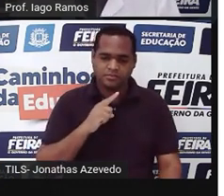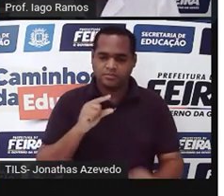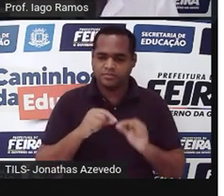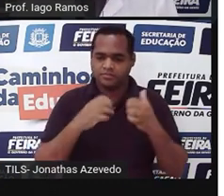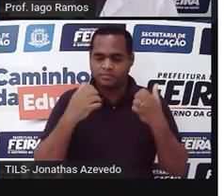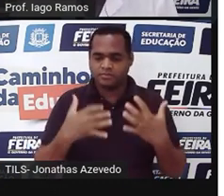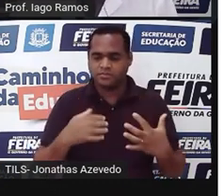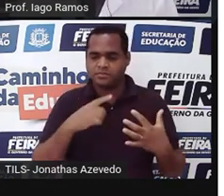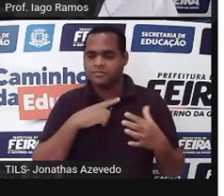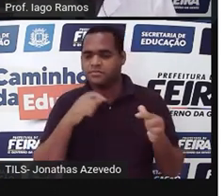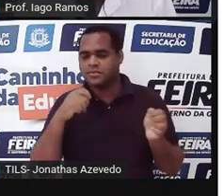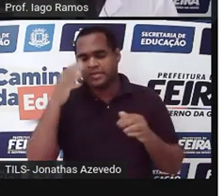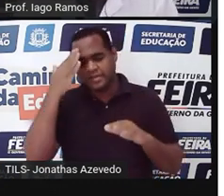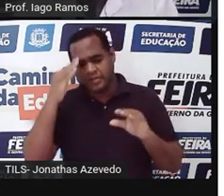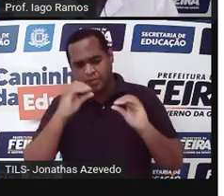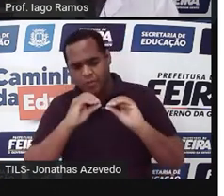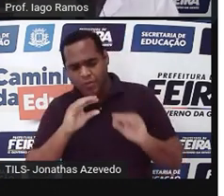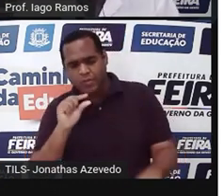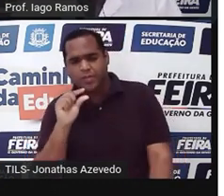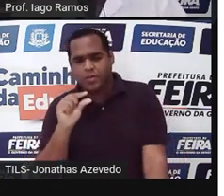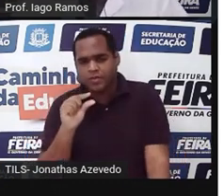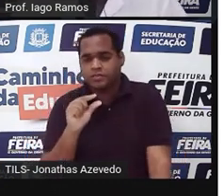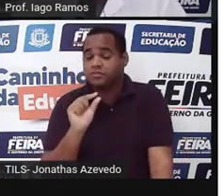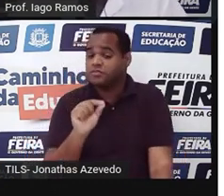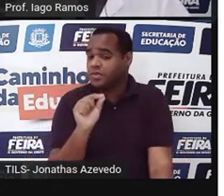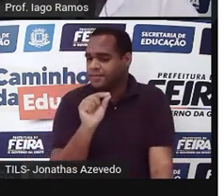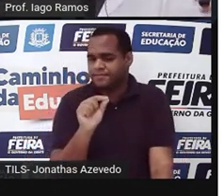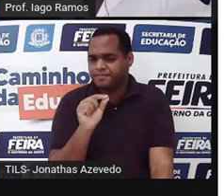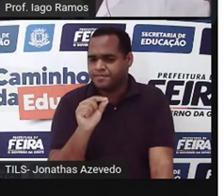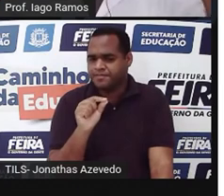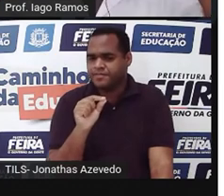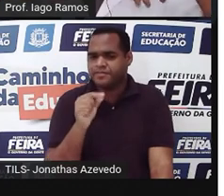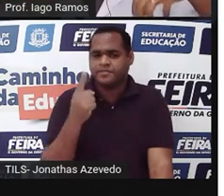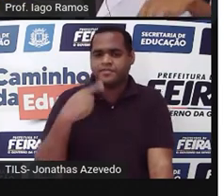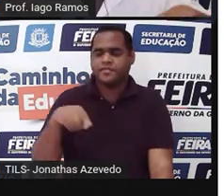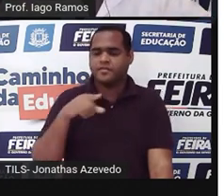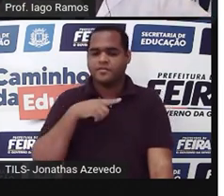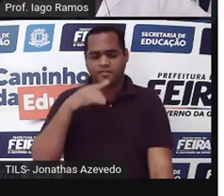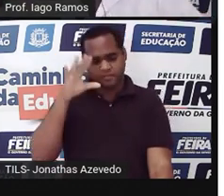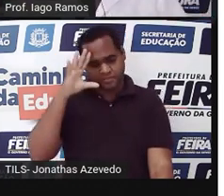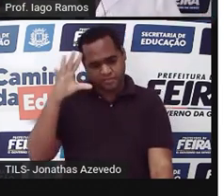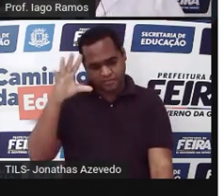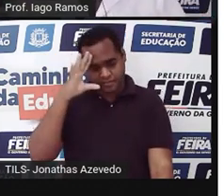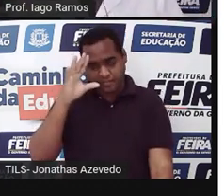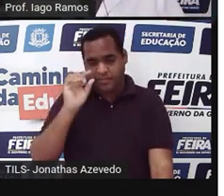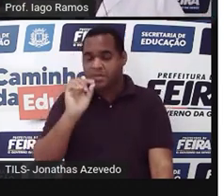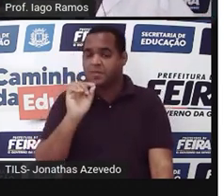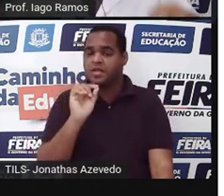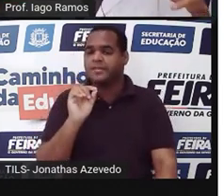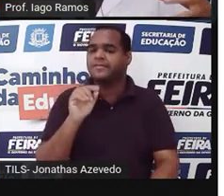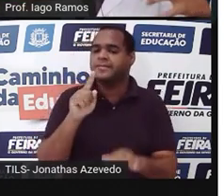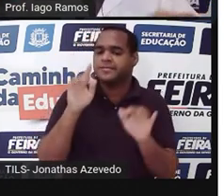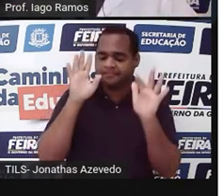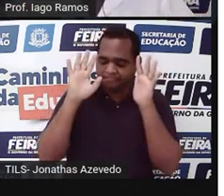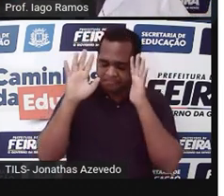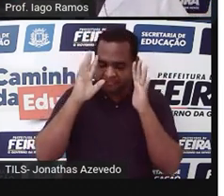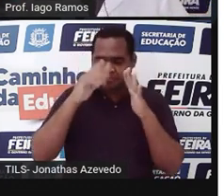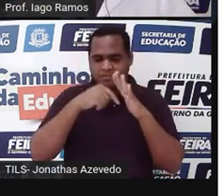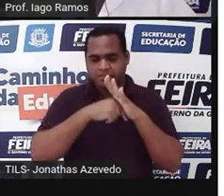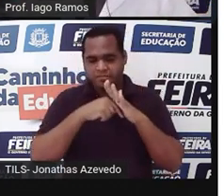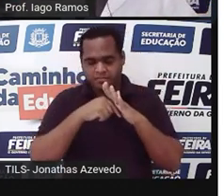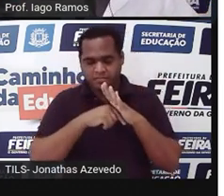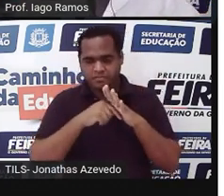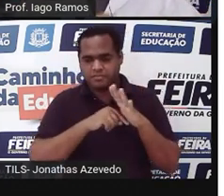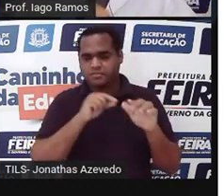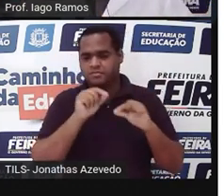entendeu menos Olha só que coisa interessante né E aí você está fazendo uma avaliação de você